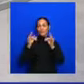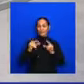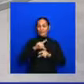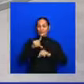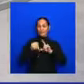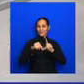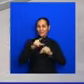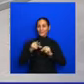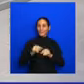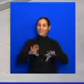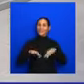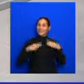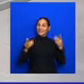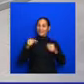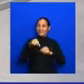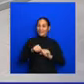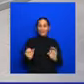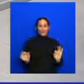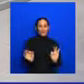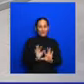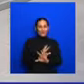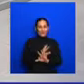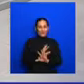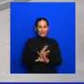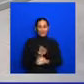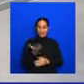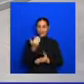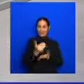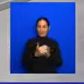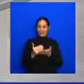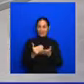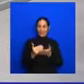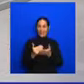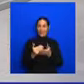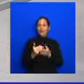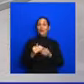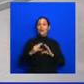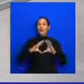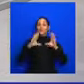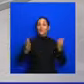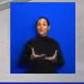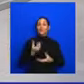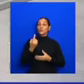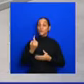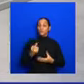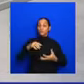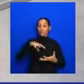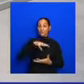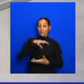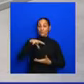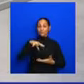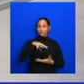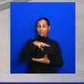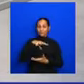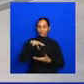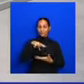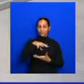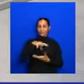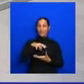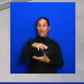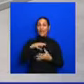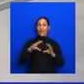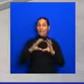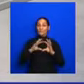do nosso sorteio. Então, tudo pronto por aqui? Vamos começar. Nosso Globo número 1 já está preparado, já está